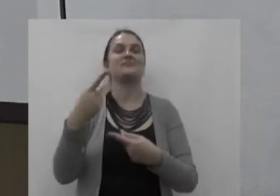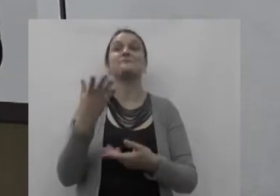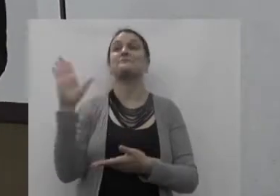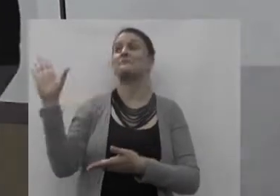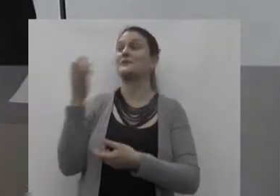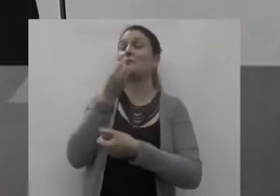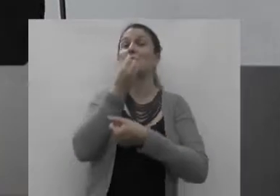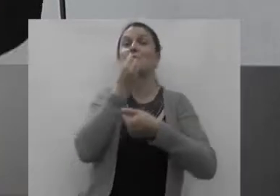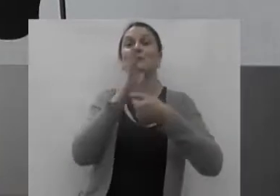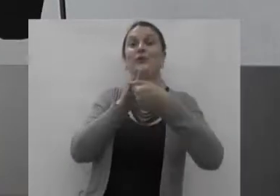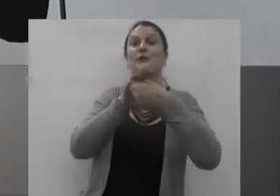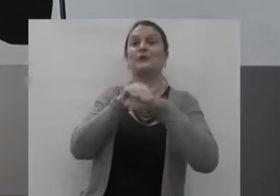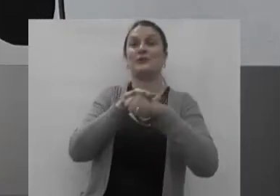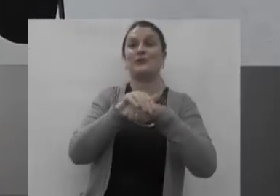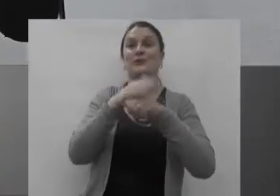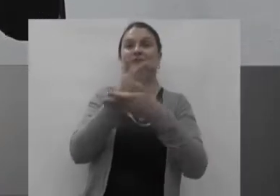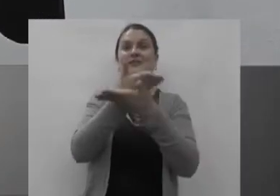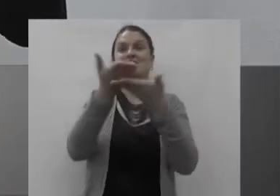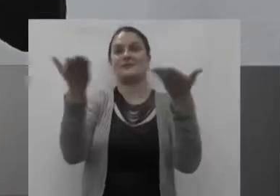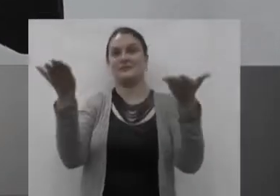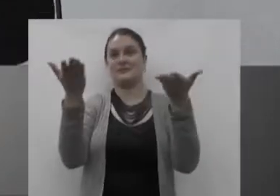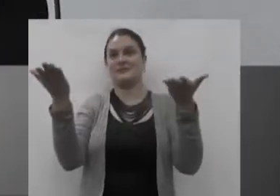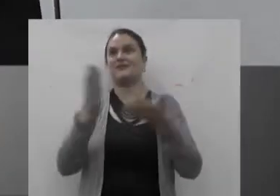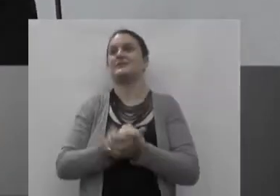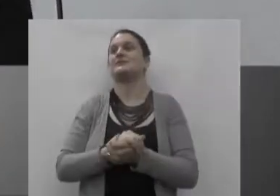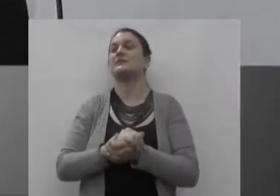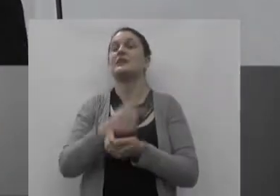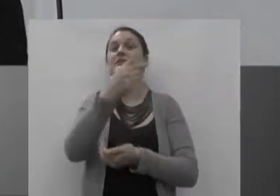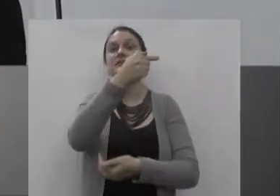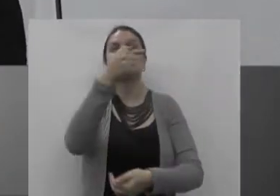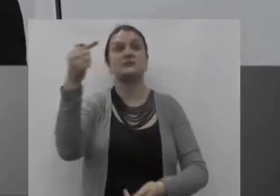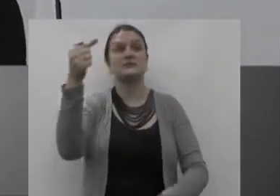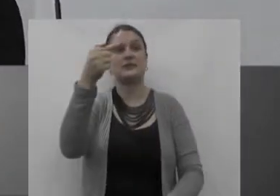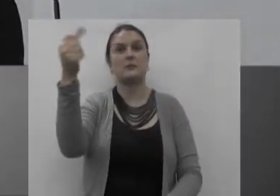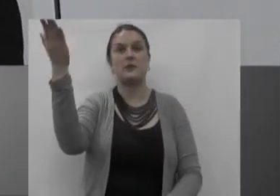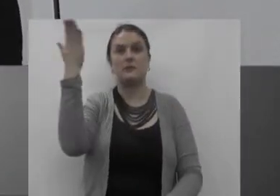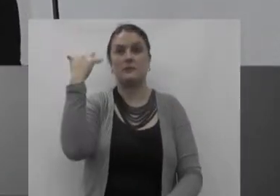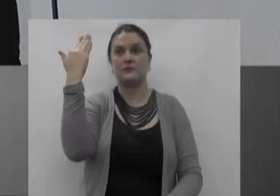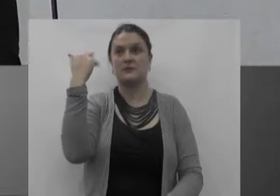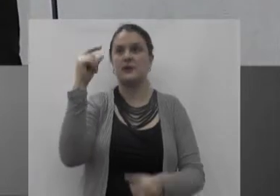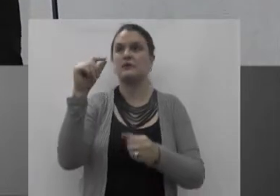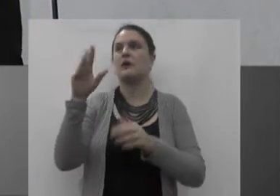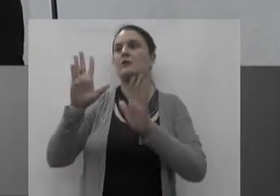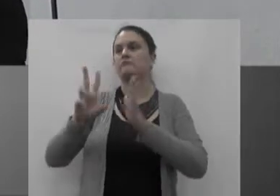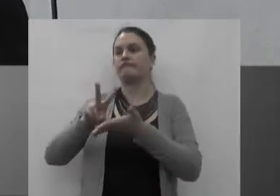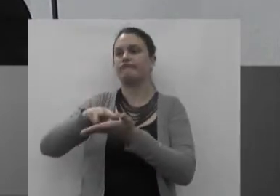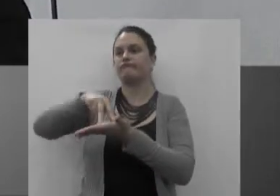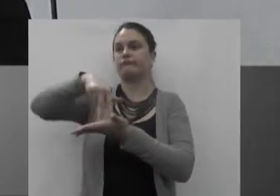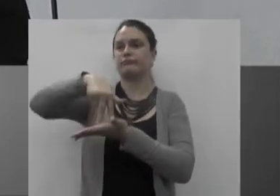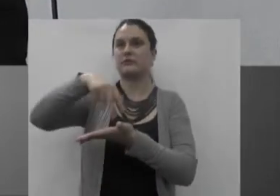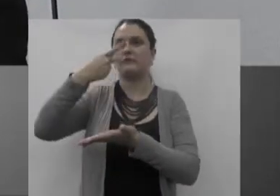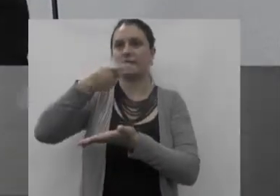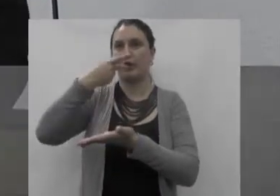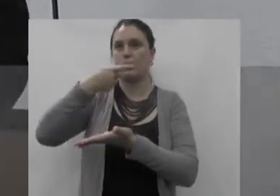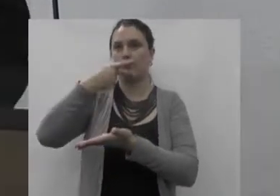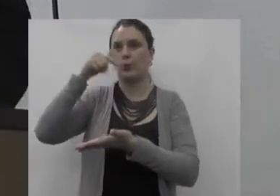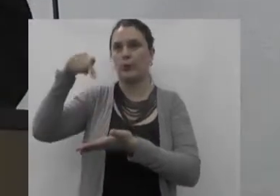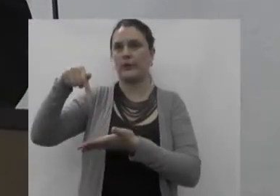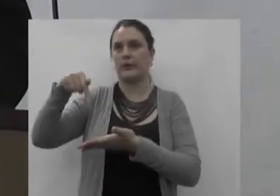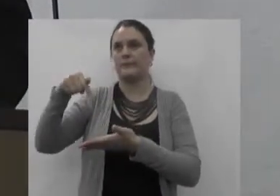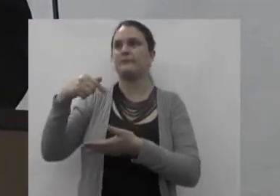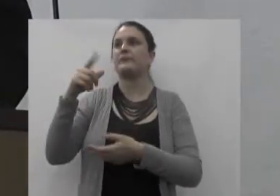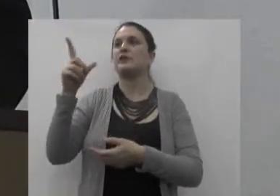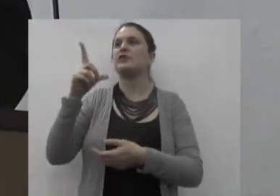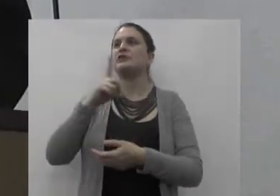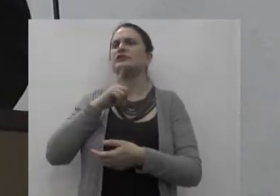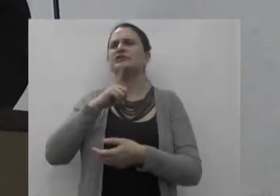a todos, boa noite a todas. Na semana passada, nós fizemos uso da tribuna desta casa e eu